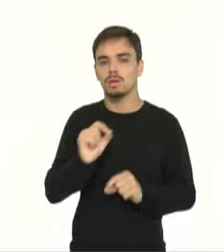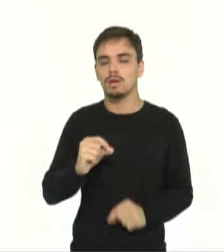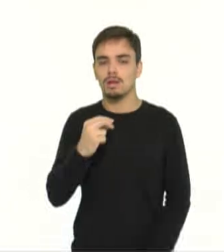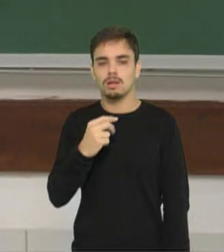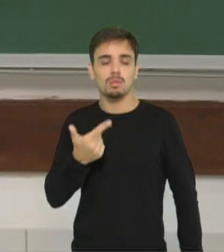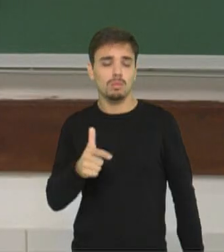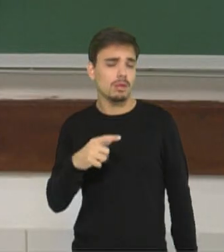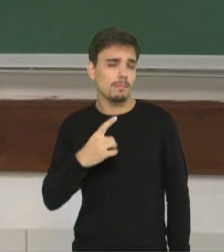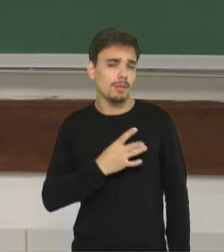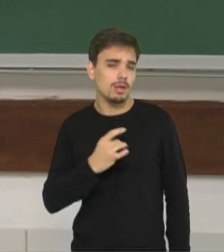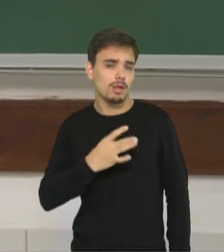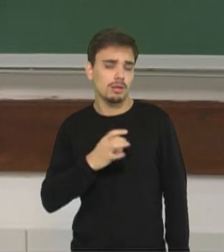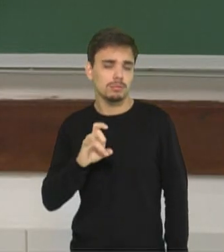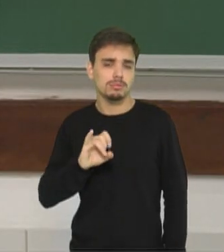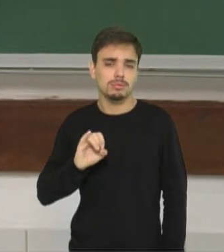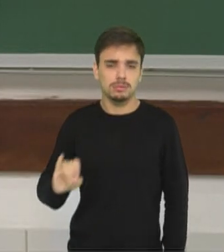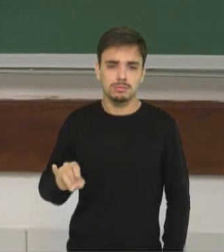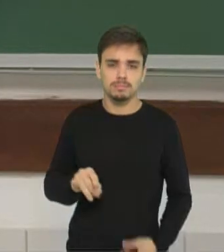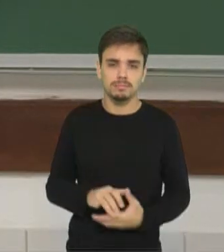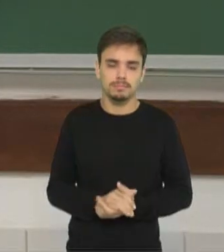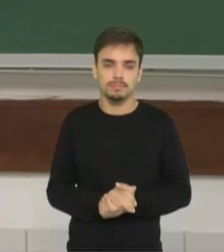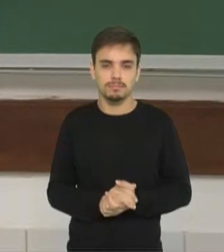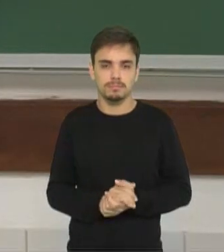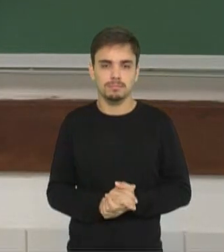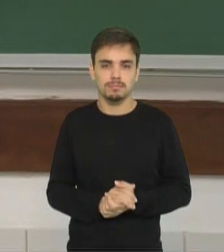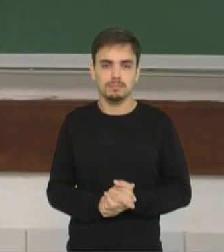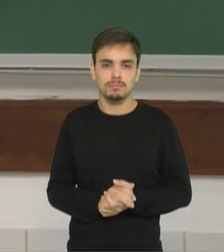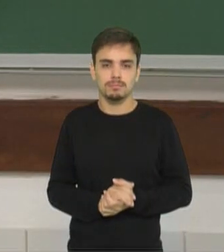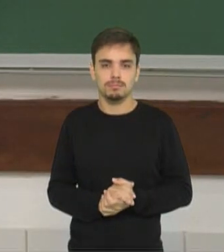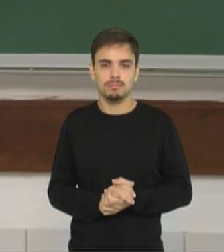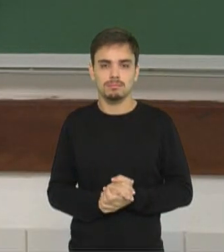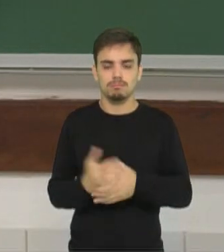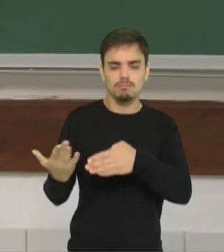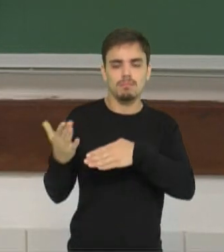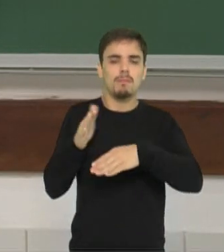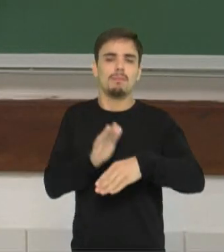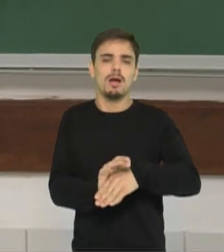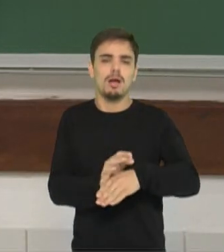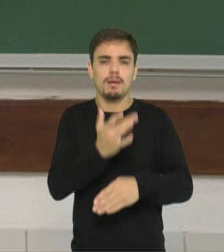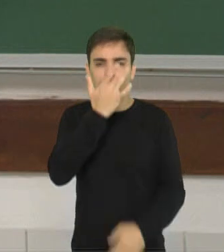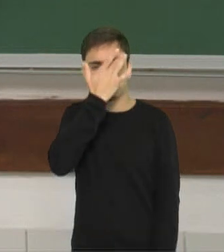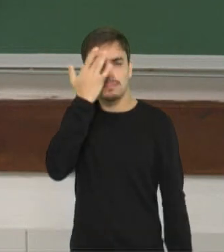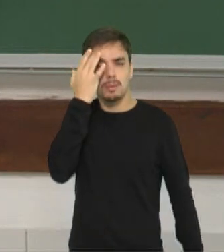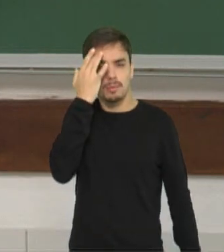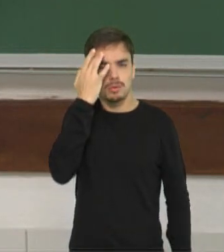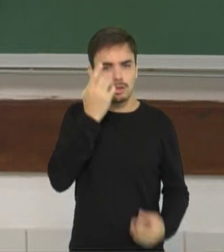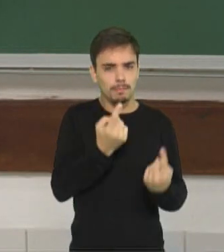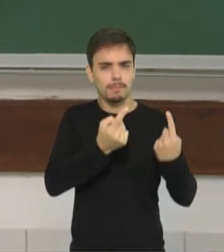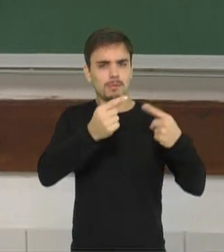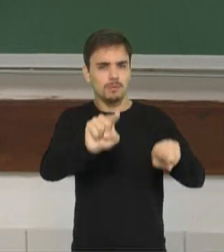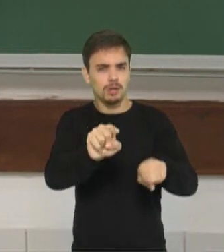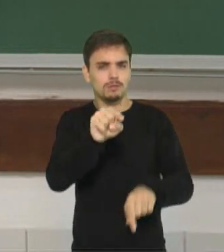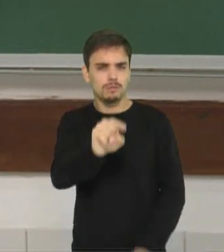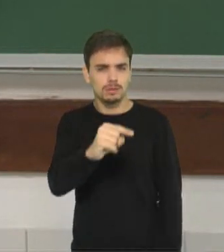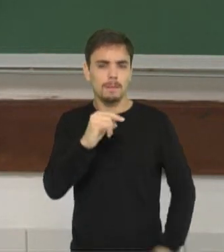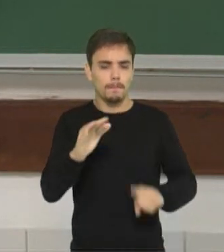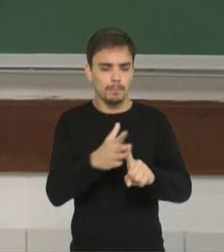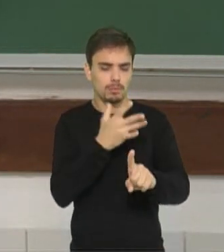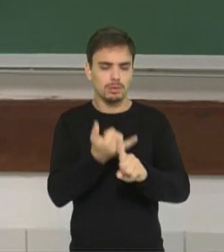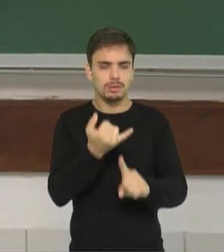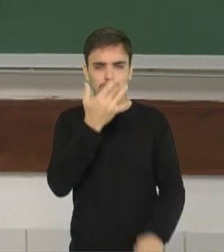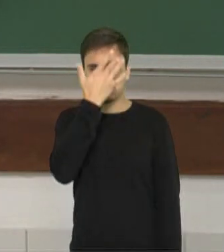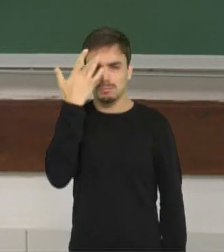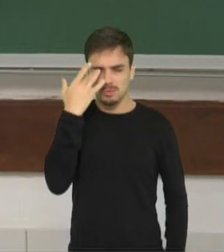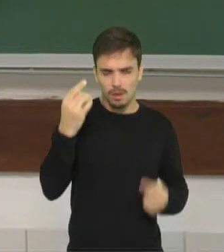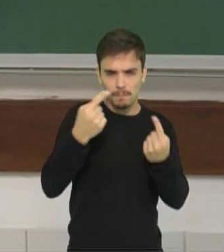não tenha medo de enfrentar a pessoa que está provocando bullying. Então, se você está sofrendo bullying, não tenha medo.